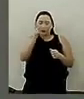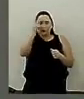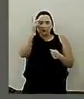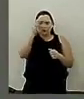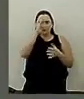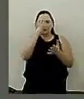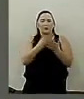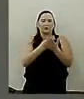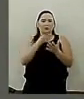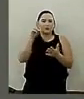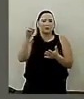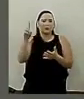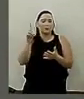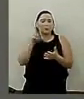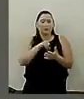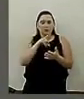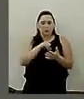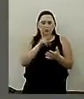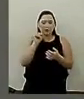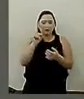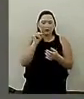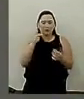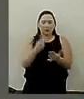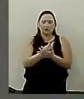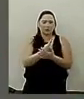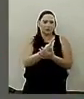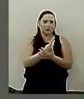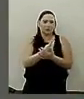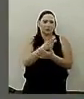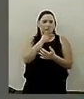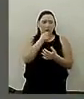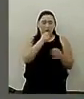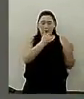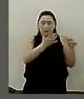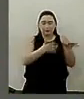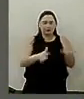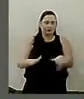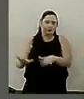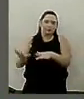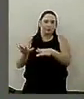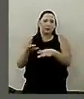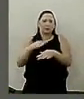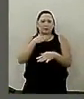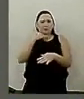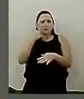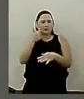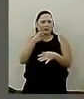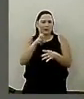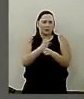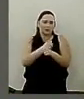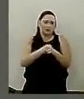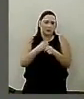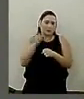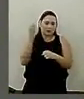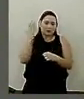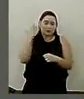verdadeiros, também morreram naquelas tragédias. No entanto, em toda